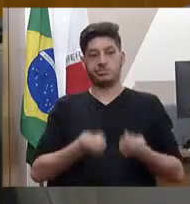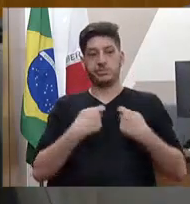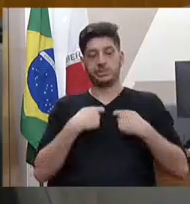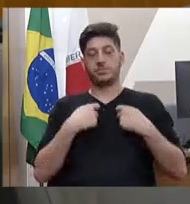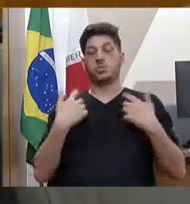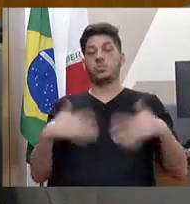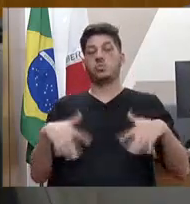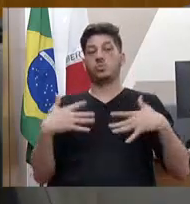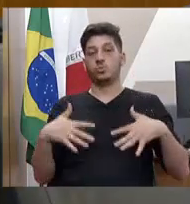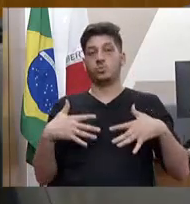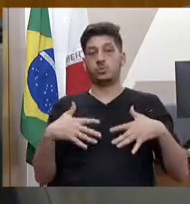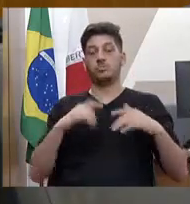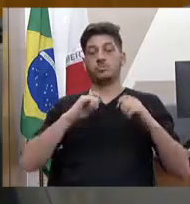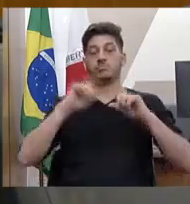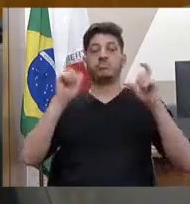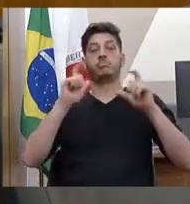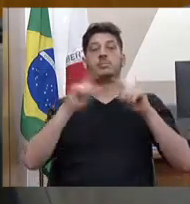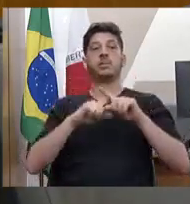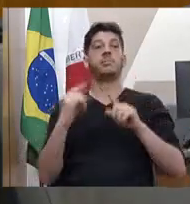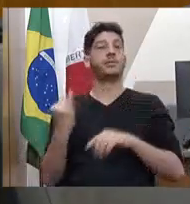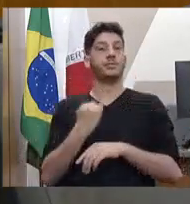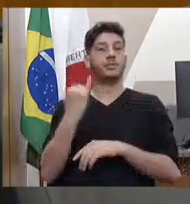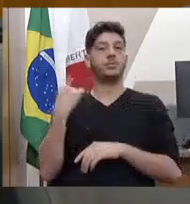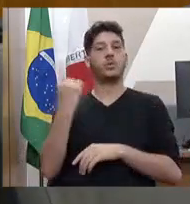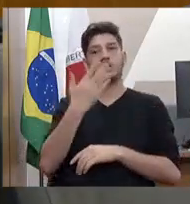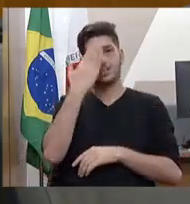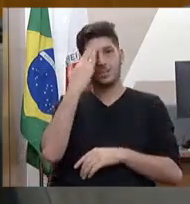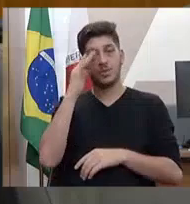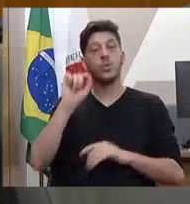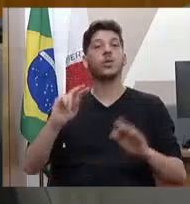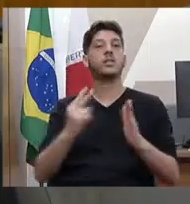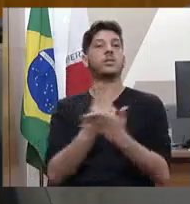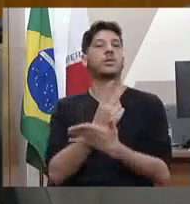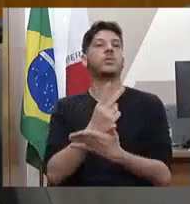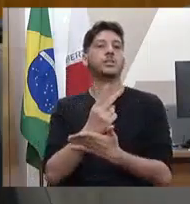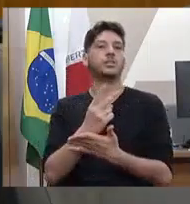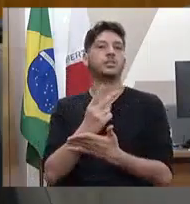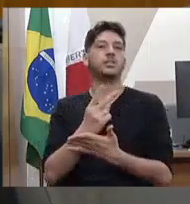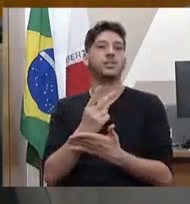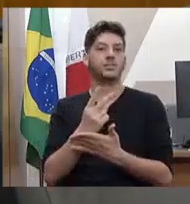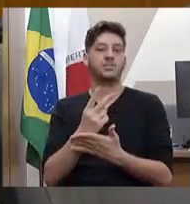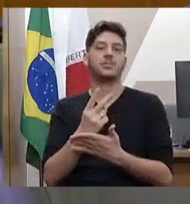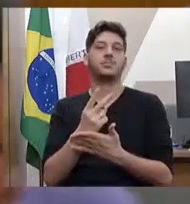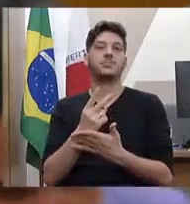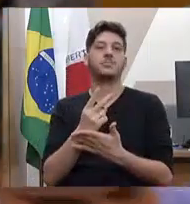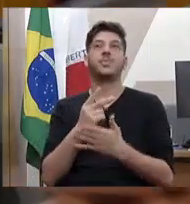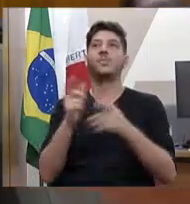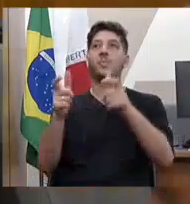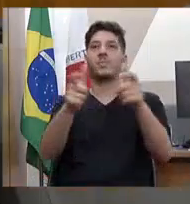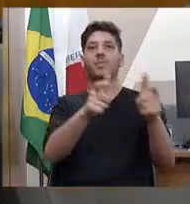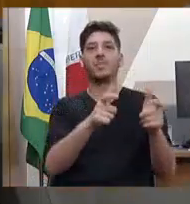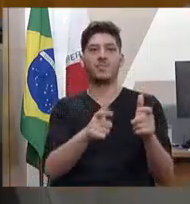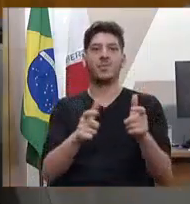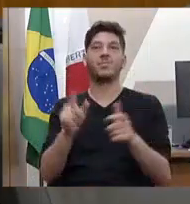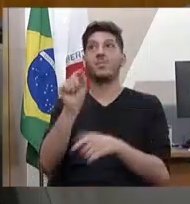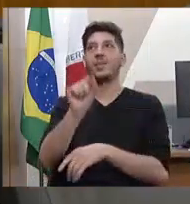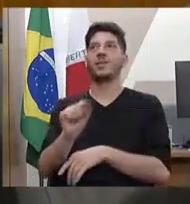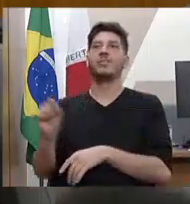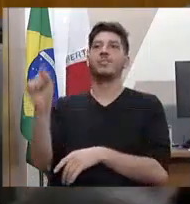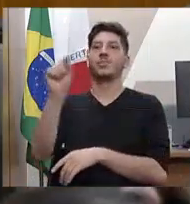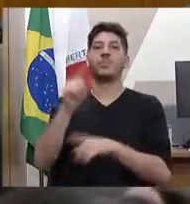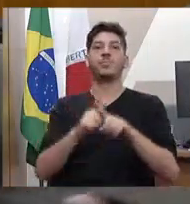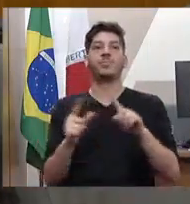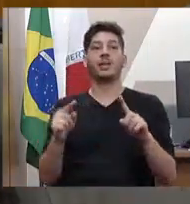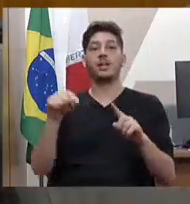mas é importante a gente saber o que que tá acontecendo né O que ocorre né em vários lugares mas aqui eu quero